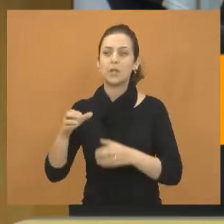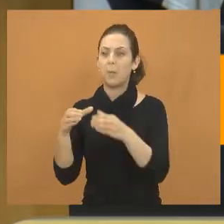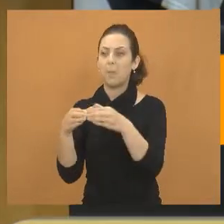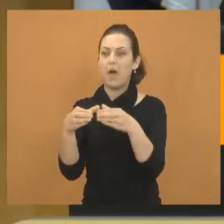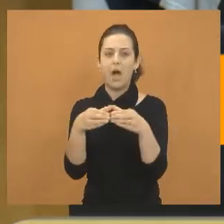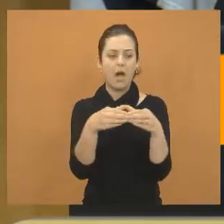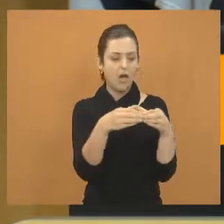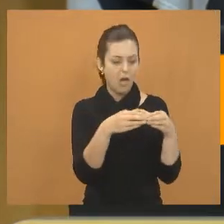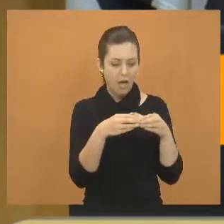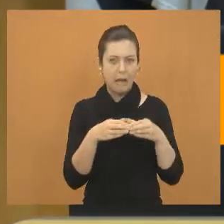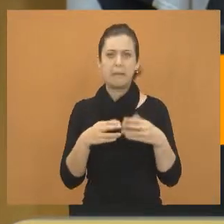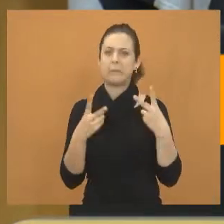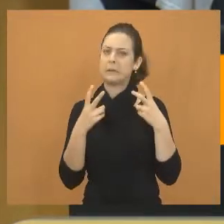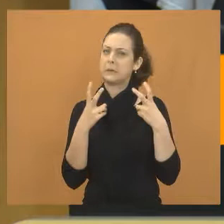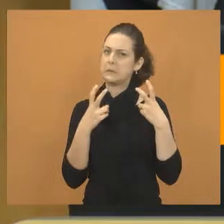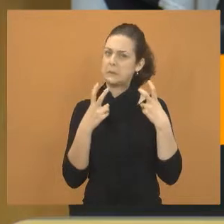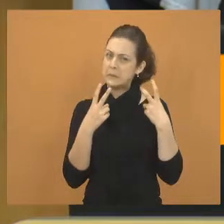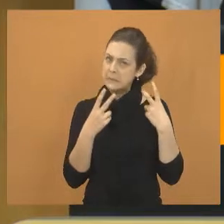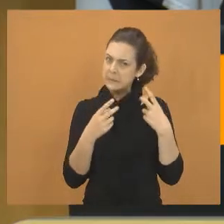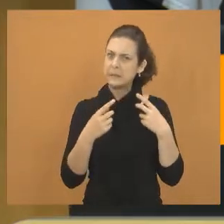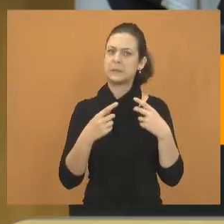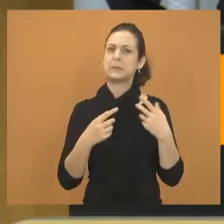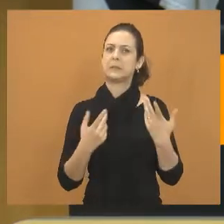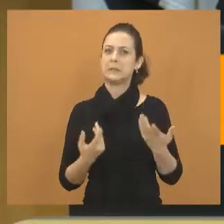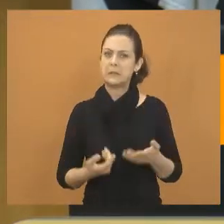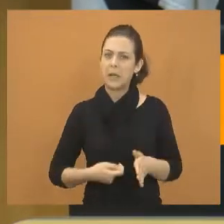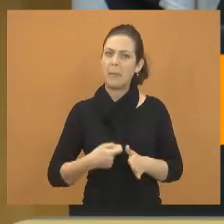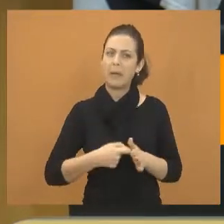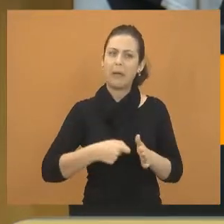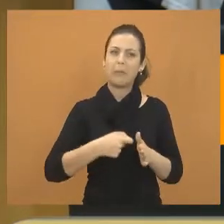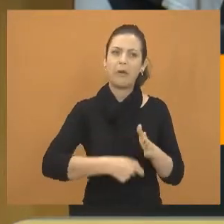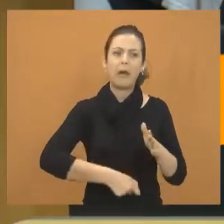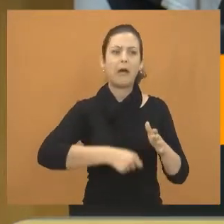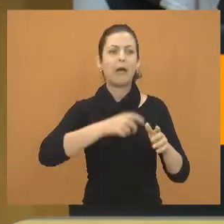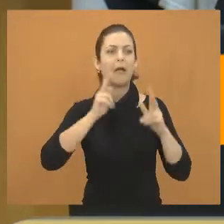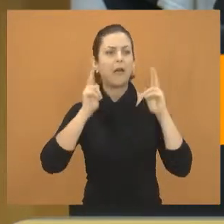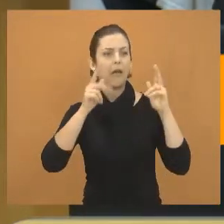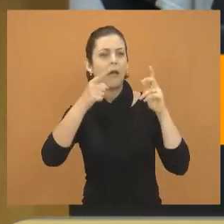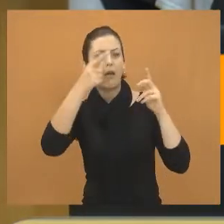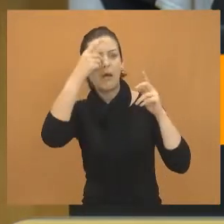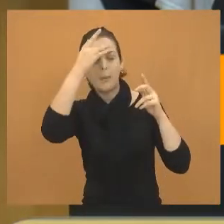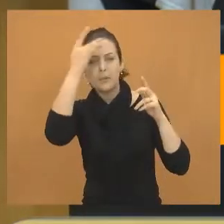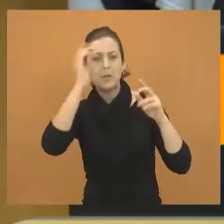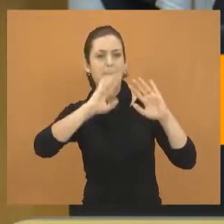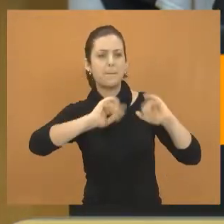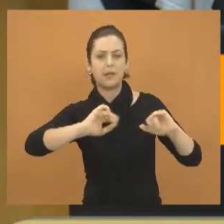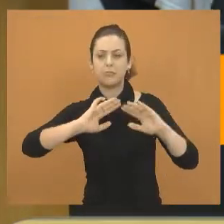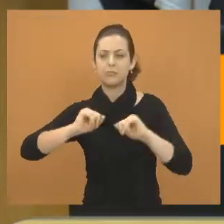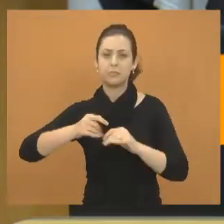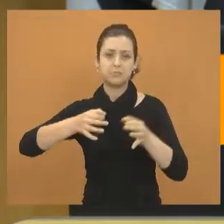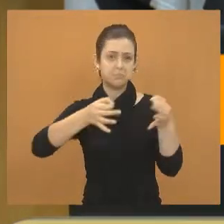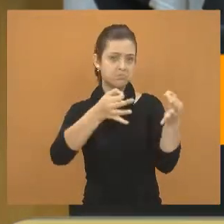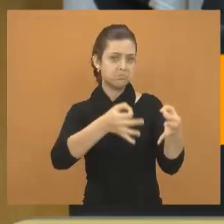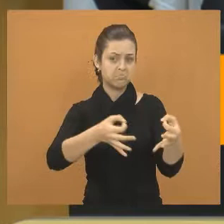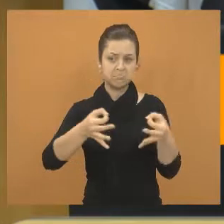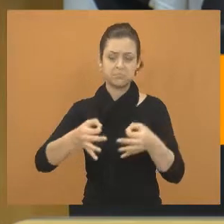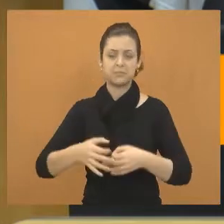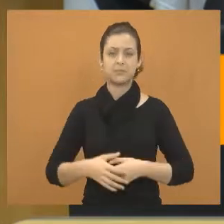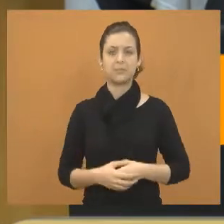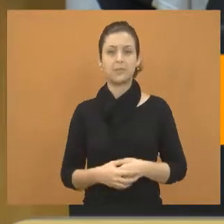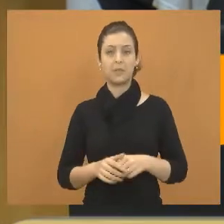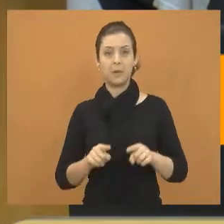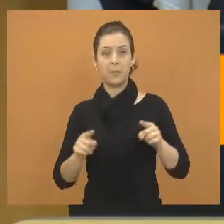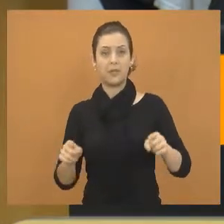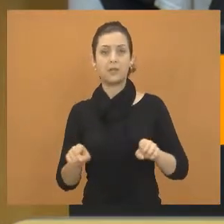Então, perceba o tanto de reivindicação que a gente tem aqui, e com razão. Mas eu quero agora aqui